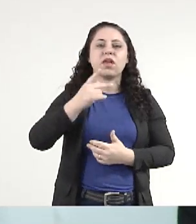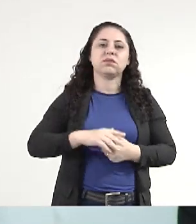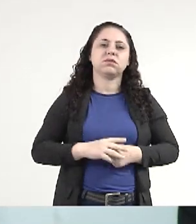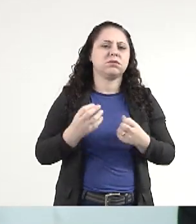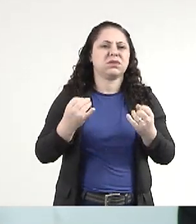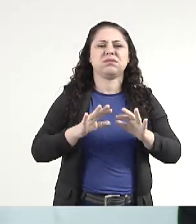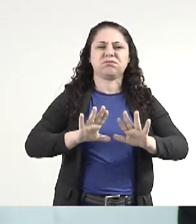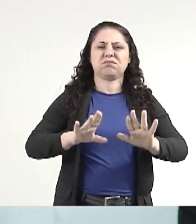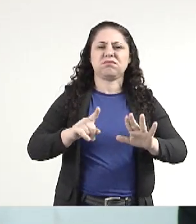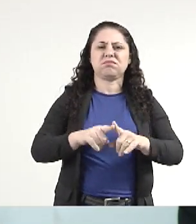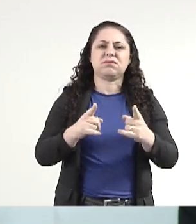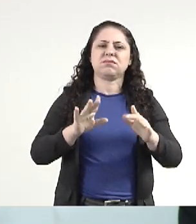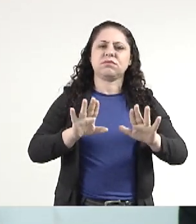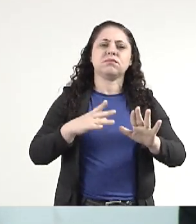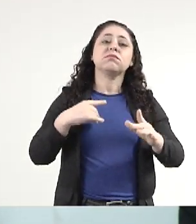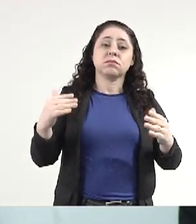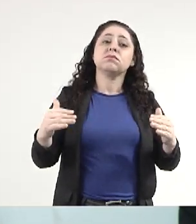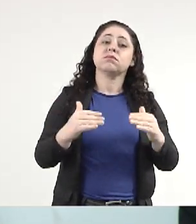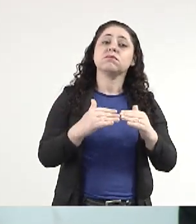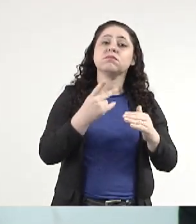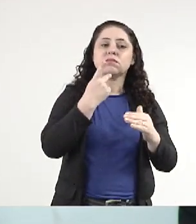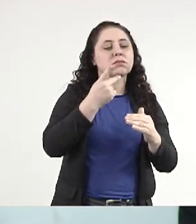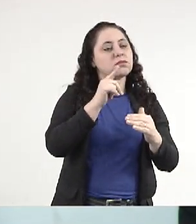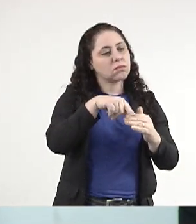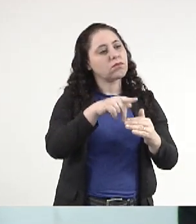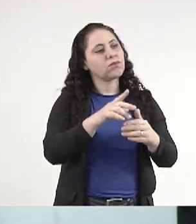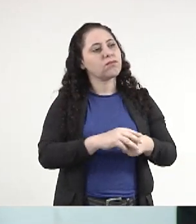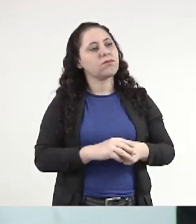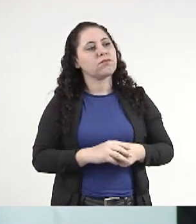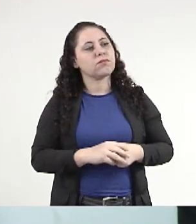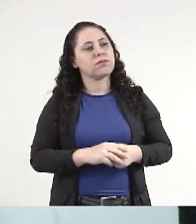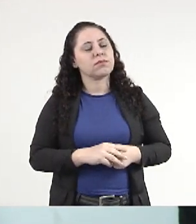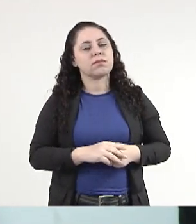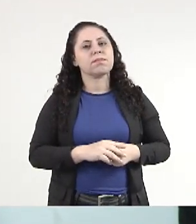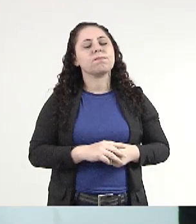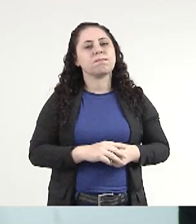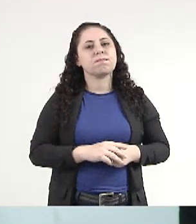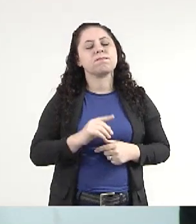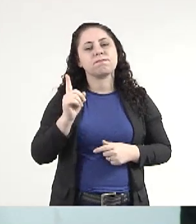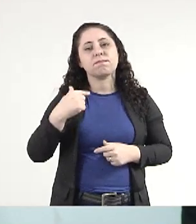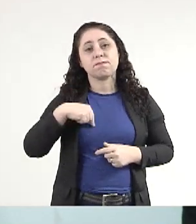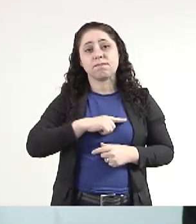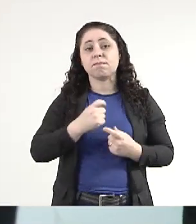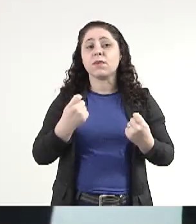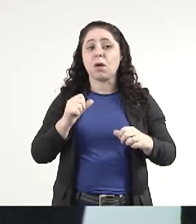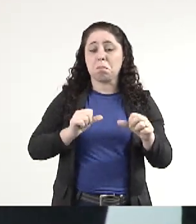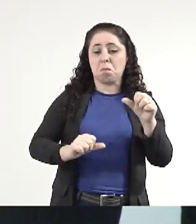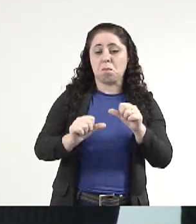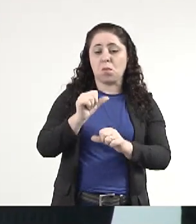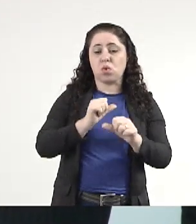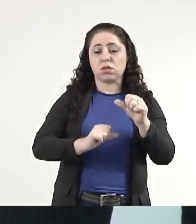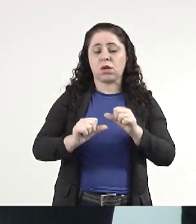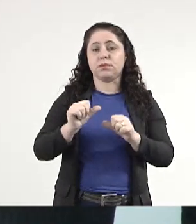mas concordo com Vossa Excelência, realmente nós temos que mudar esse posicionamento